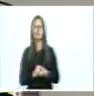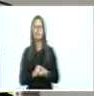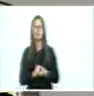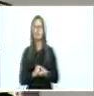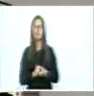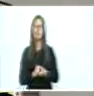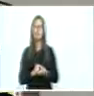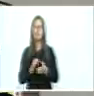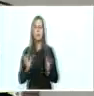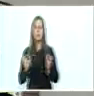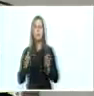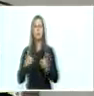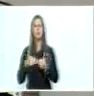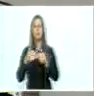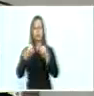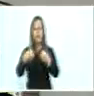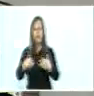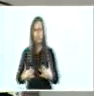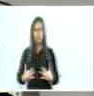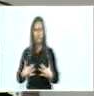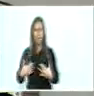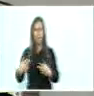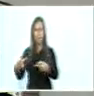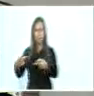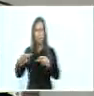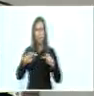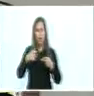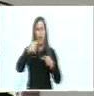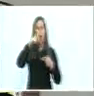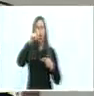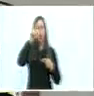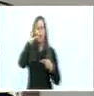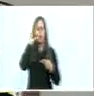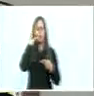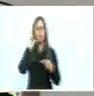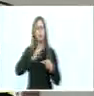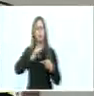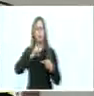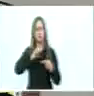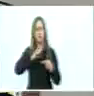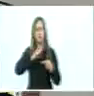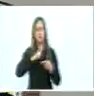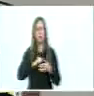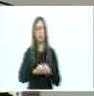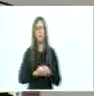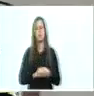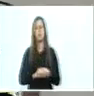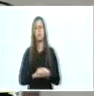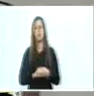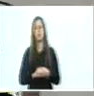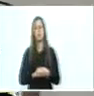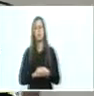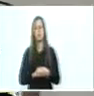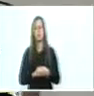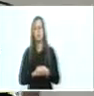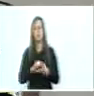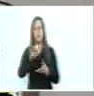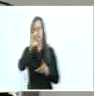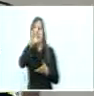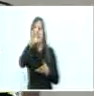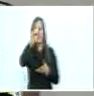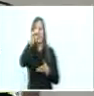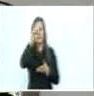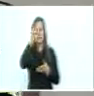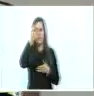frisar aqui com relação aos convites. Ontem tivemos lá na estação Hervé Cordovil